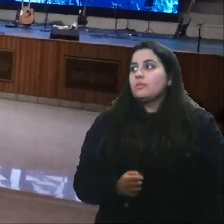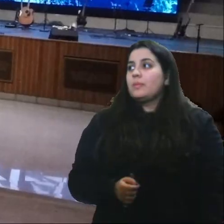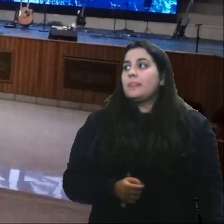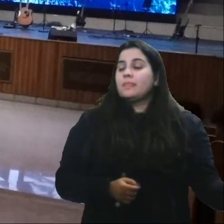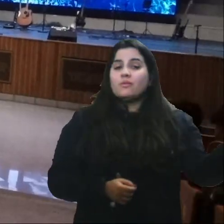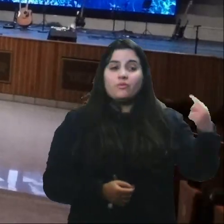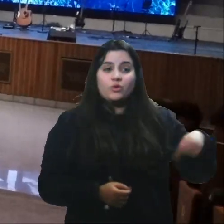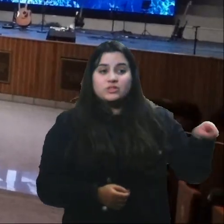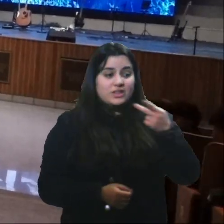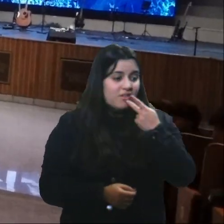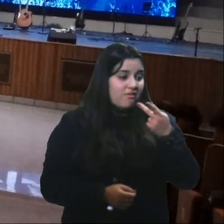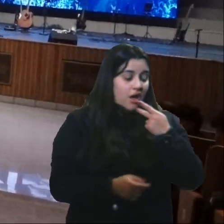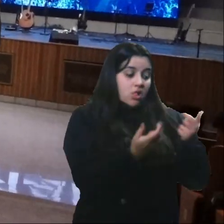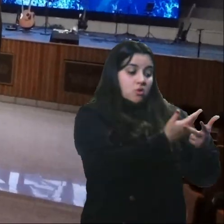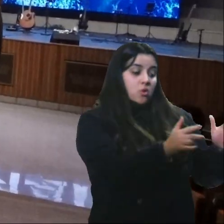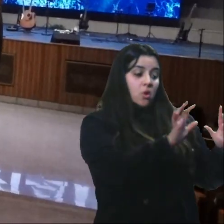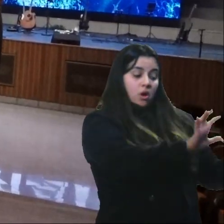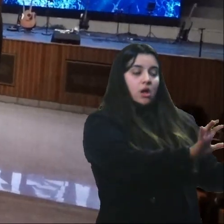uma coisa e vivem outra.